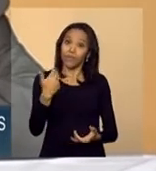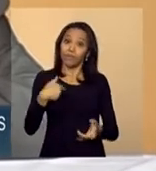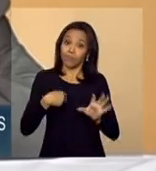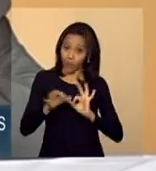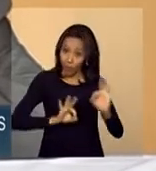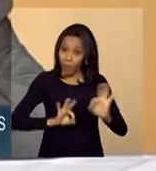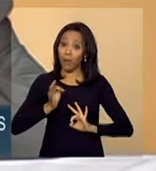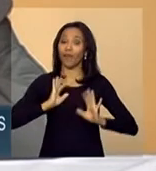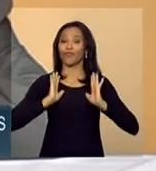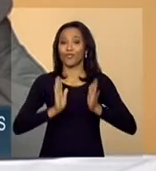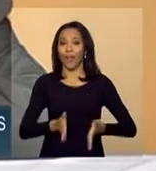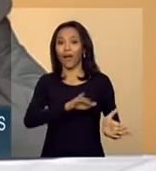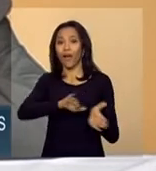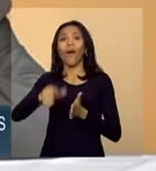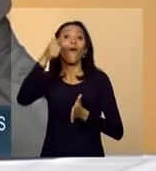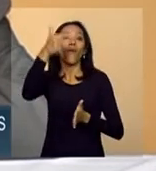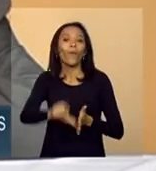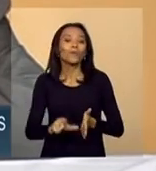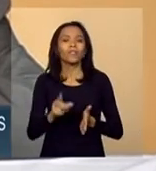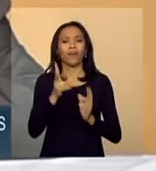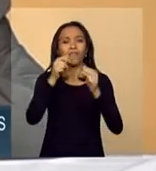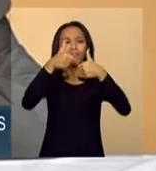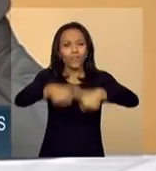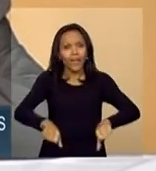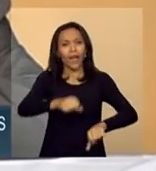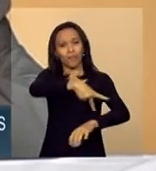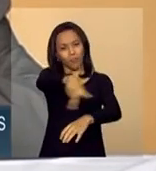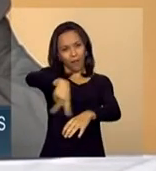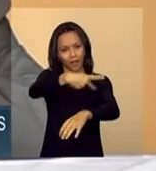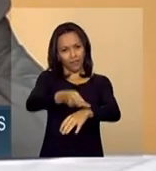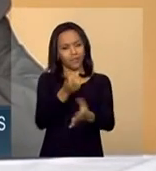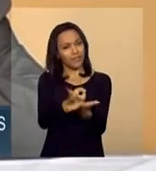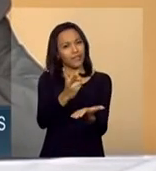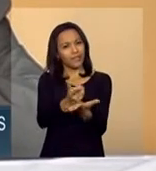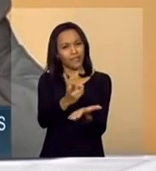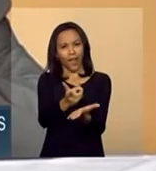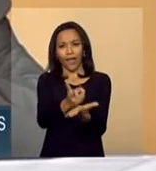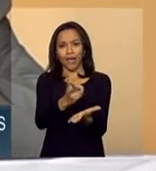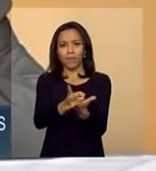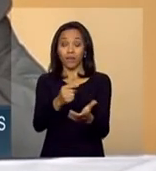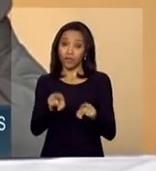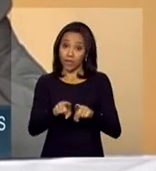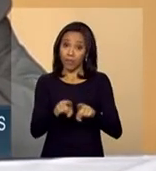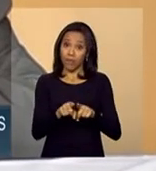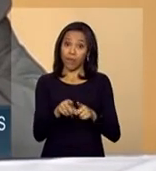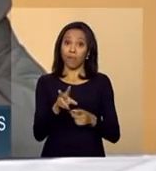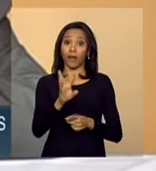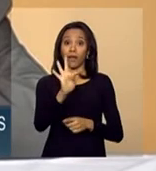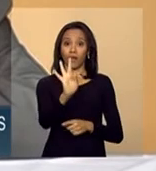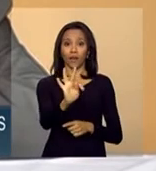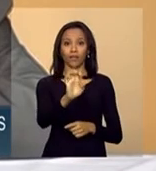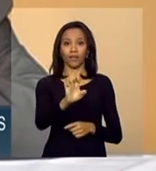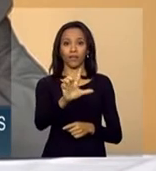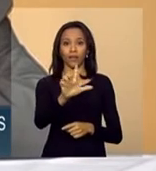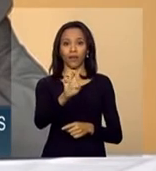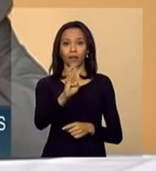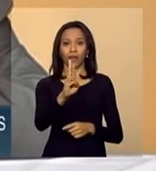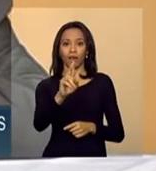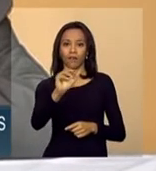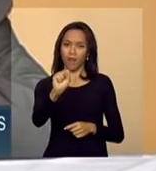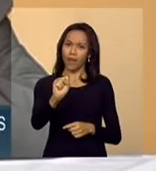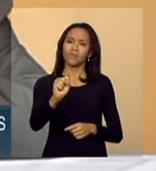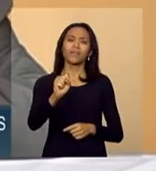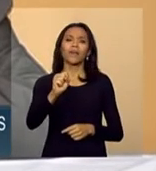Uma outra questão, que é um outro legado que eu acho também importante, não só para o país, mas também para a Telebrás, é a imagem que ficou